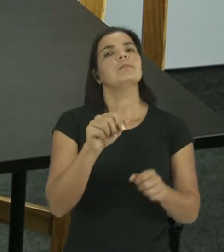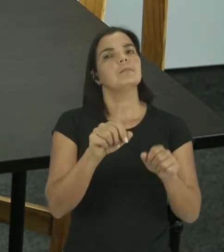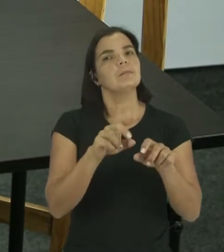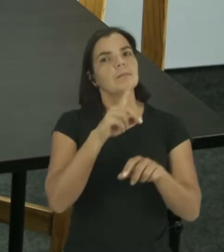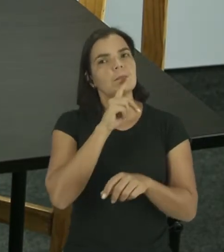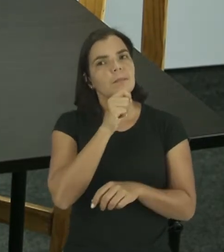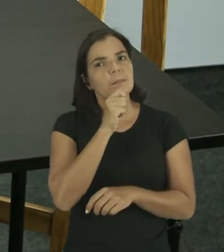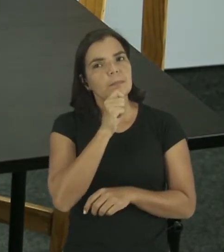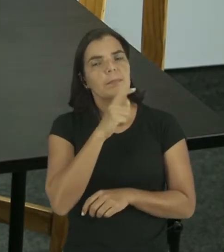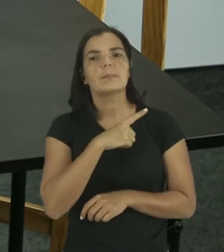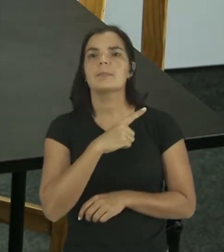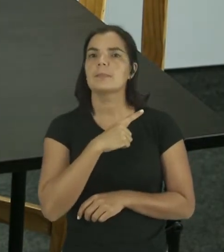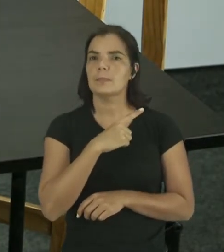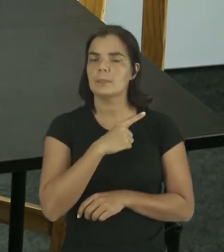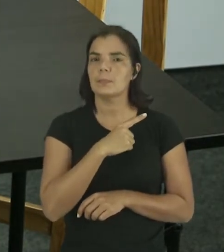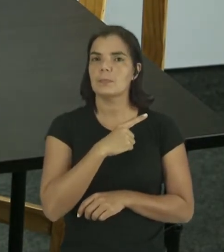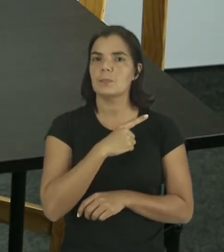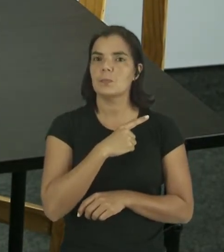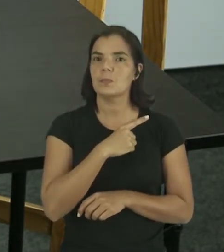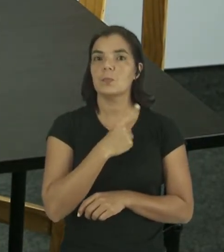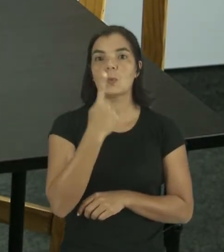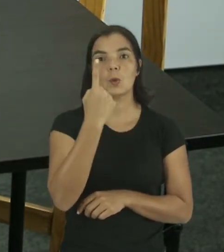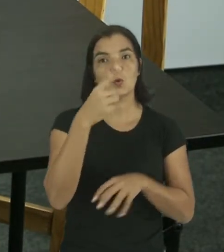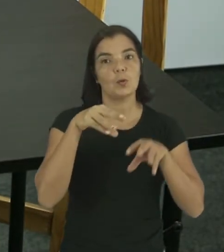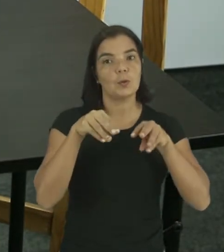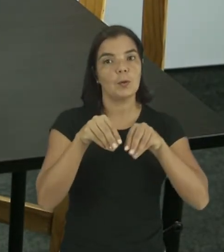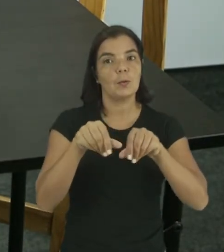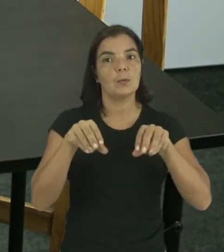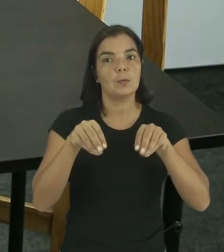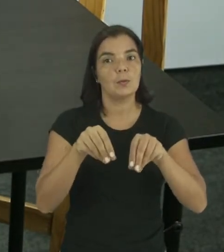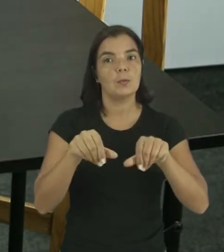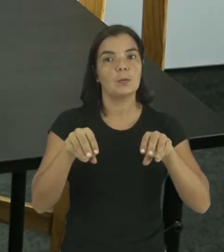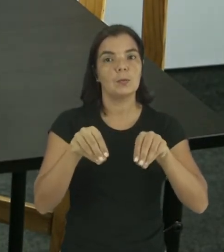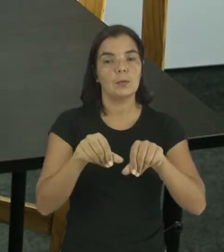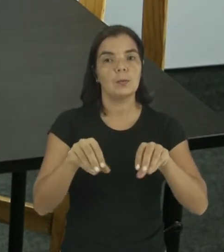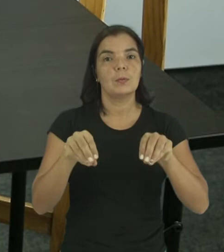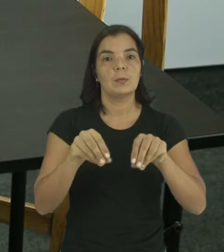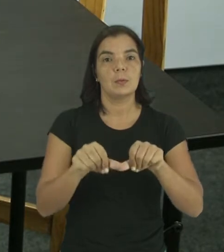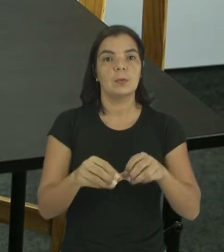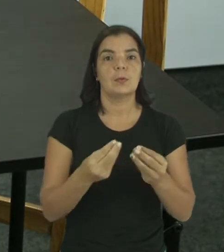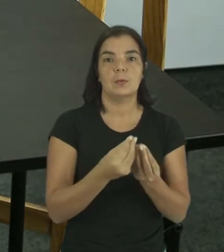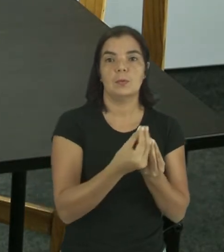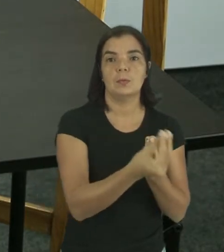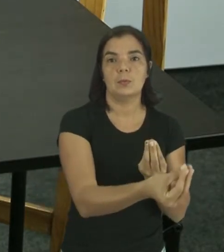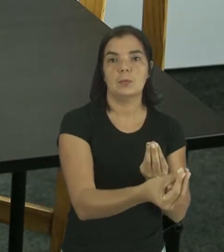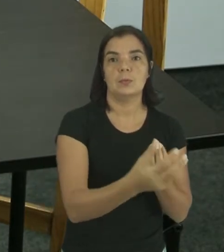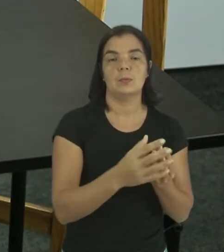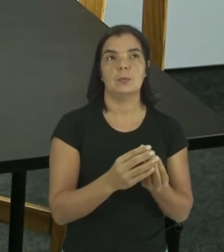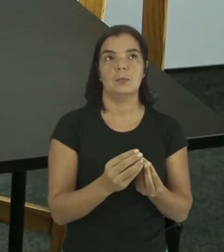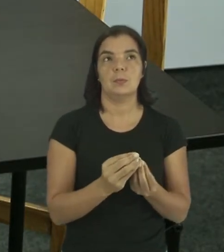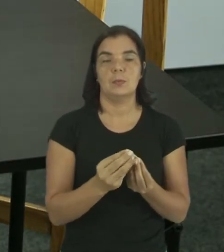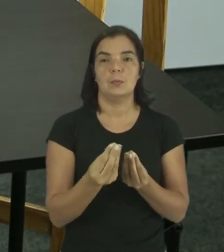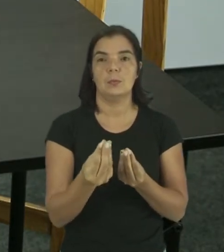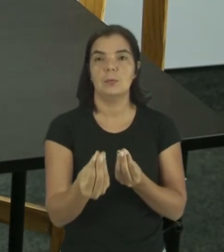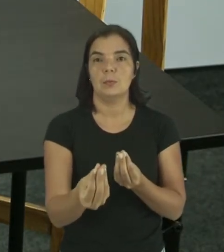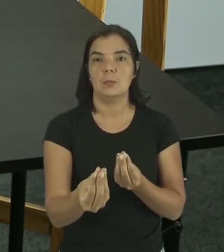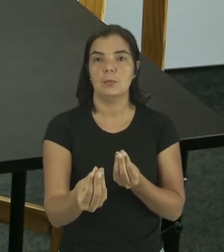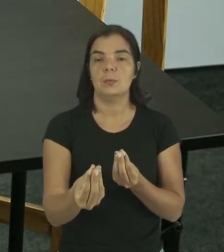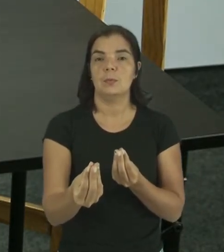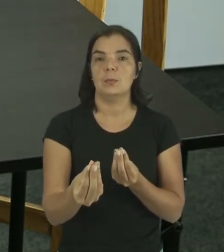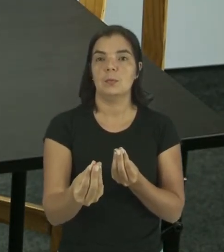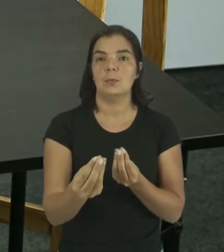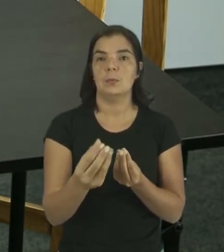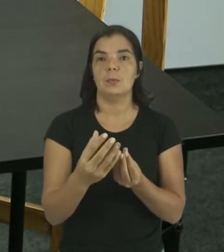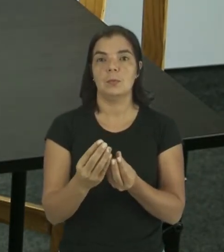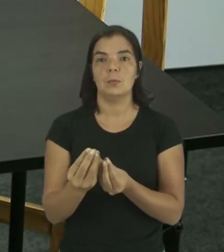ainda tenho palitinhos Ou seja eu ainda tenho massinha vamos lá mas vim para cá mas um para o outro